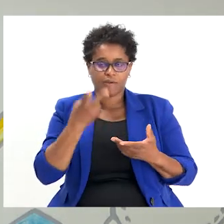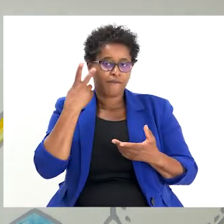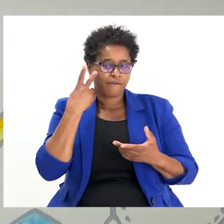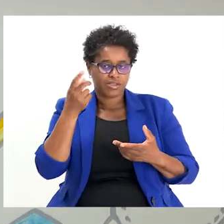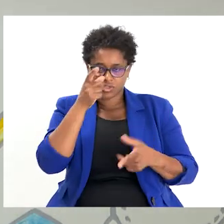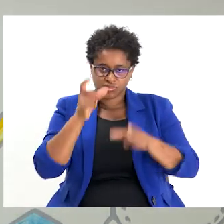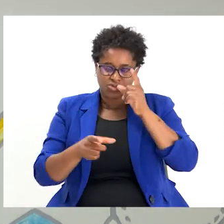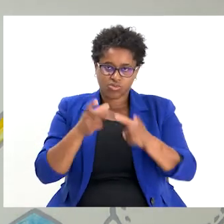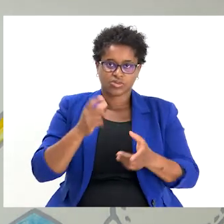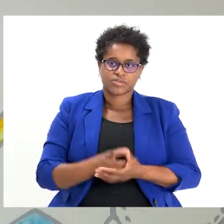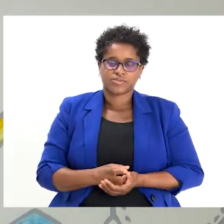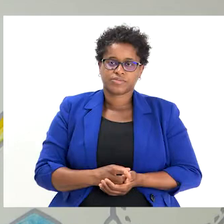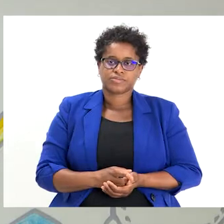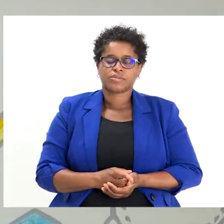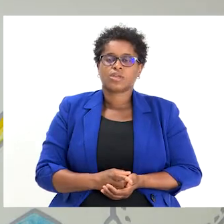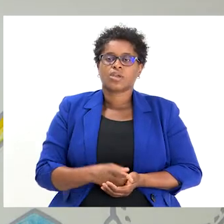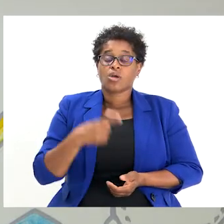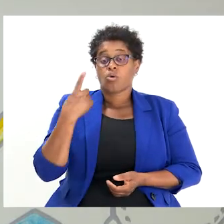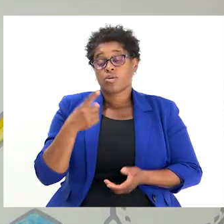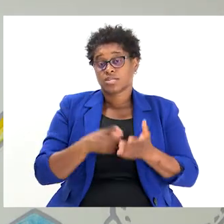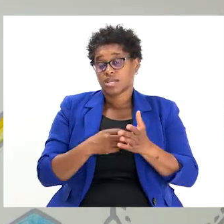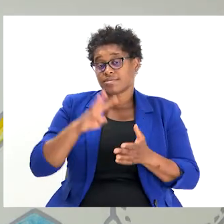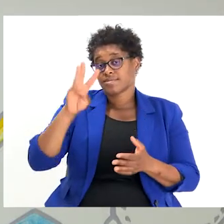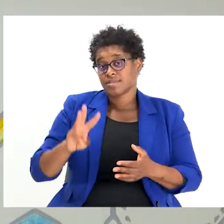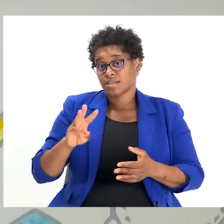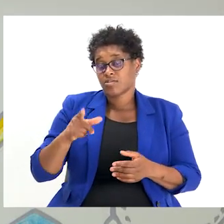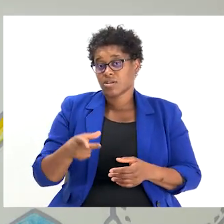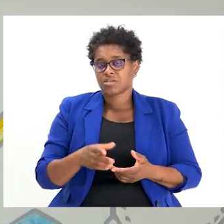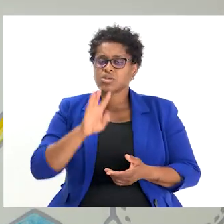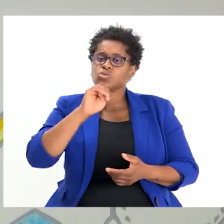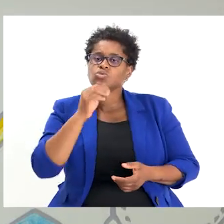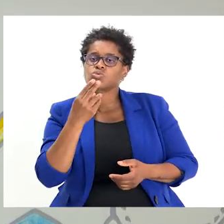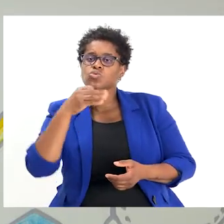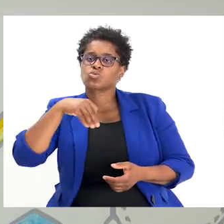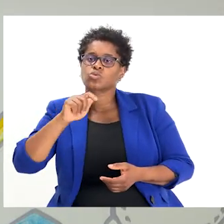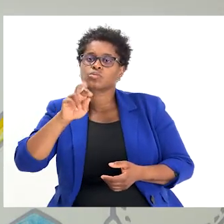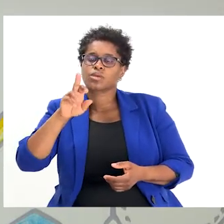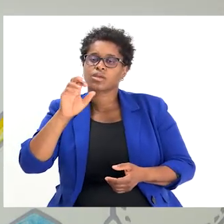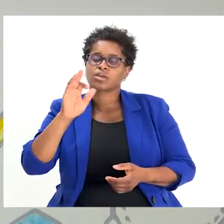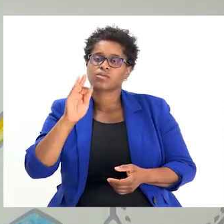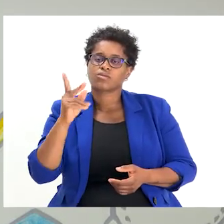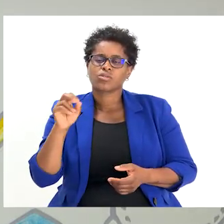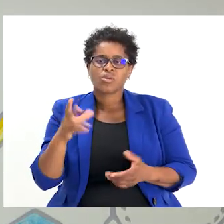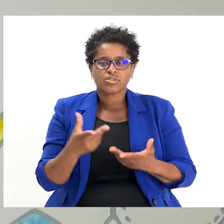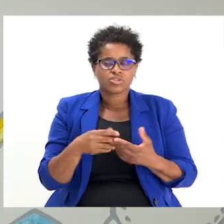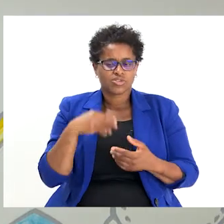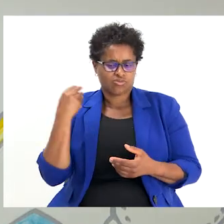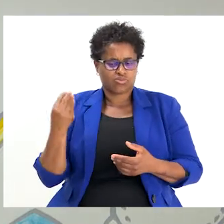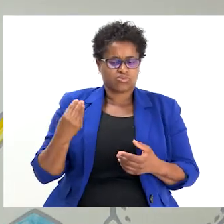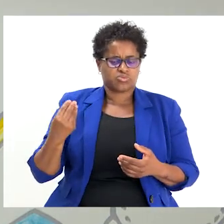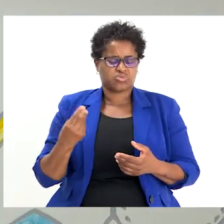Uma necessidade é terciária quando é supérfluo, quando é de luxo, quando é